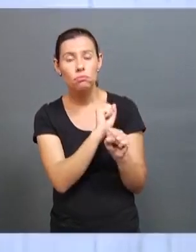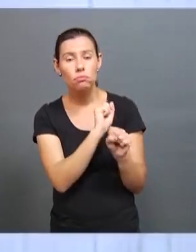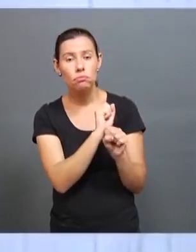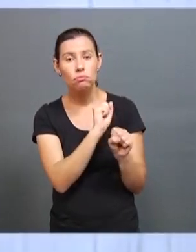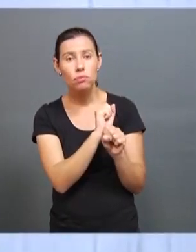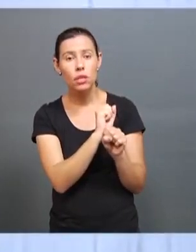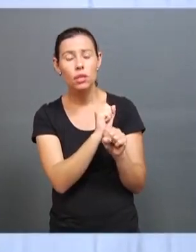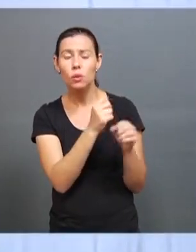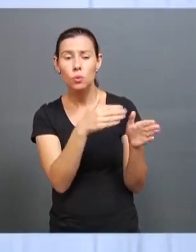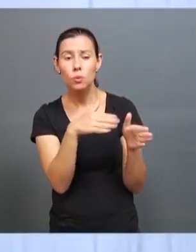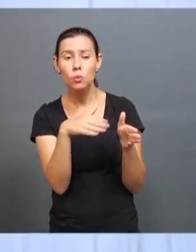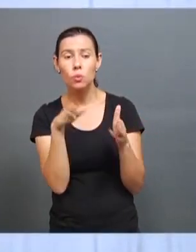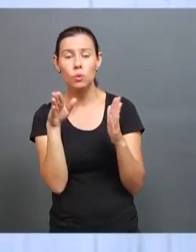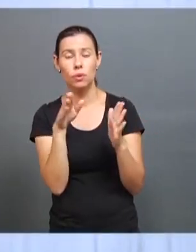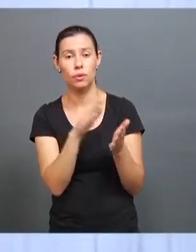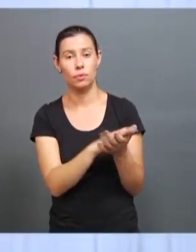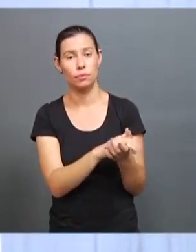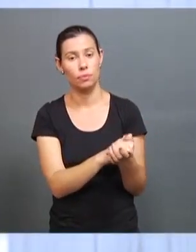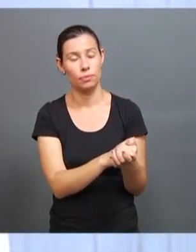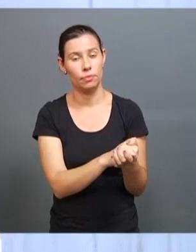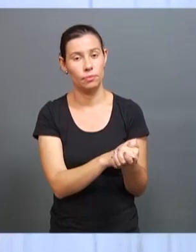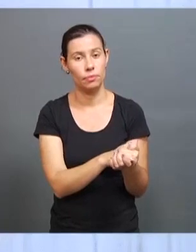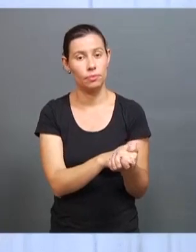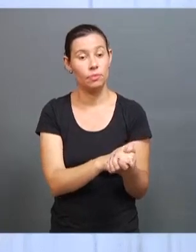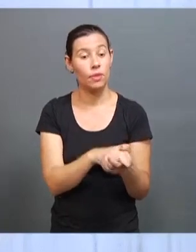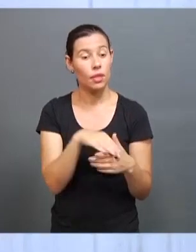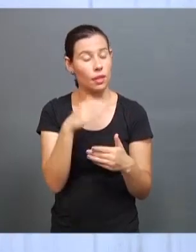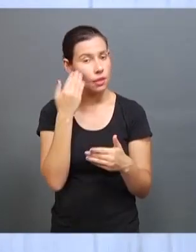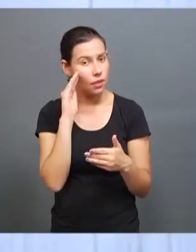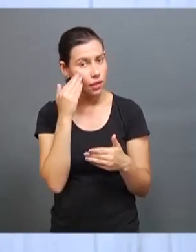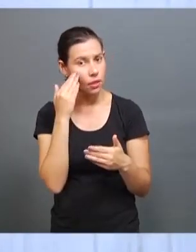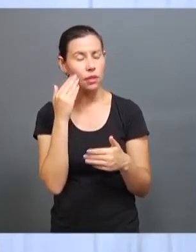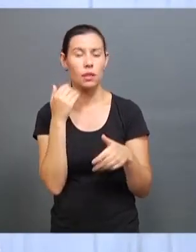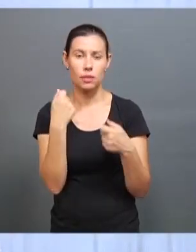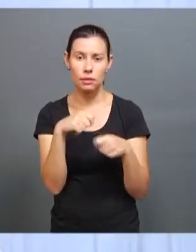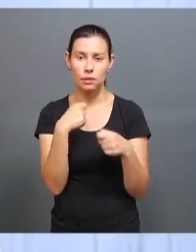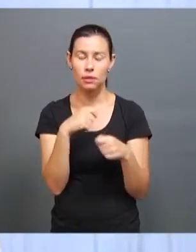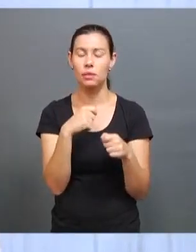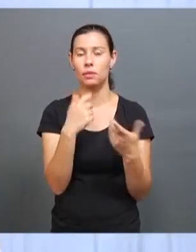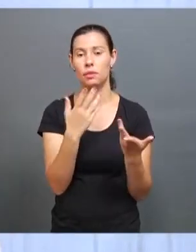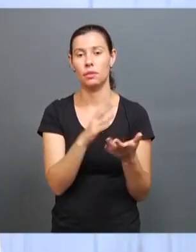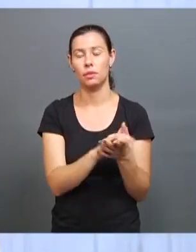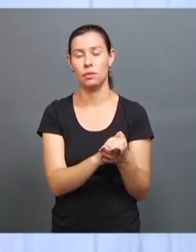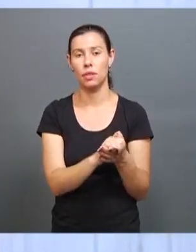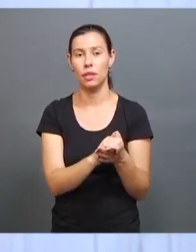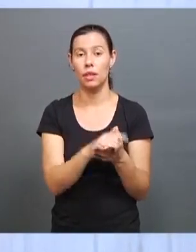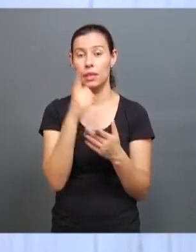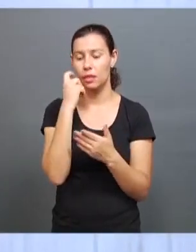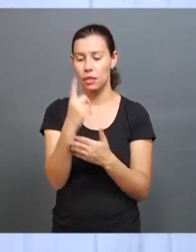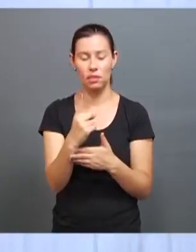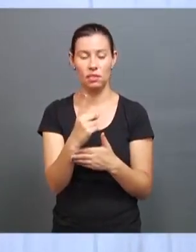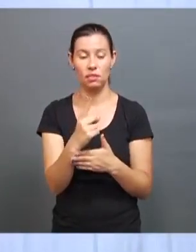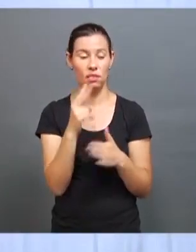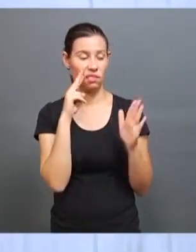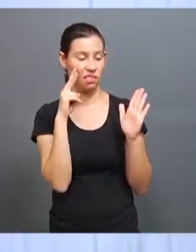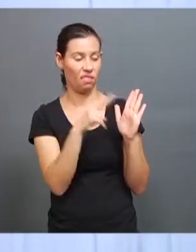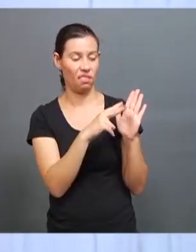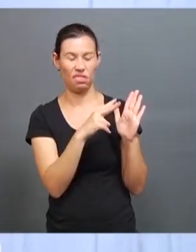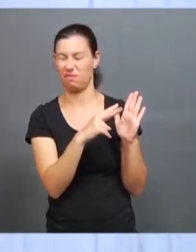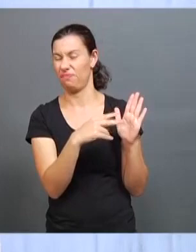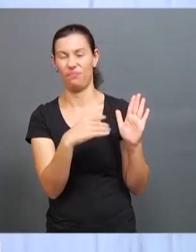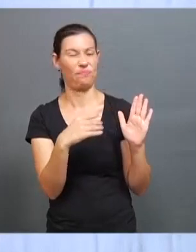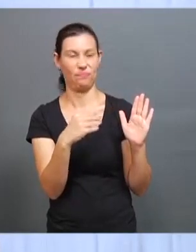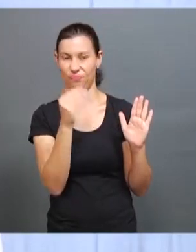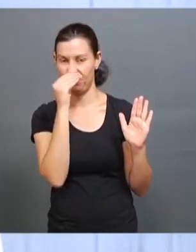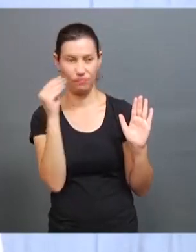Não que eu ache tudo legal, totalmente a propaganda, mas ela precisa até entender isso, né? Porque é tão interessante, ela não tem paciência para